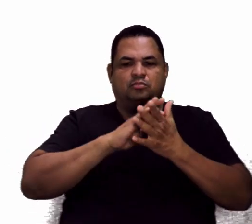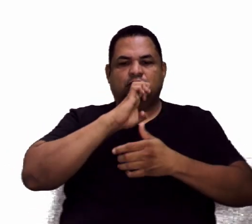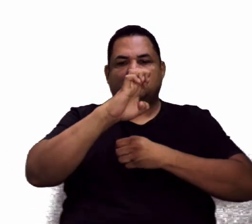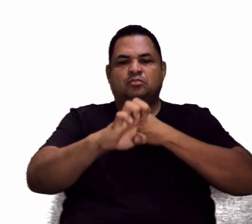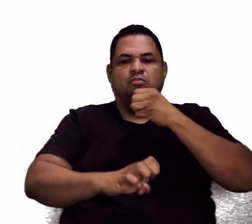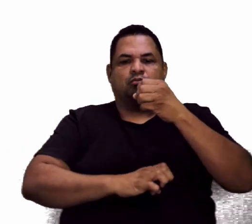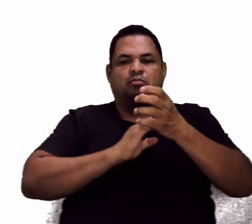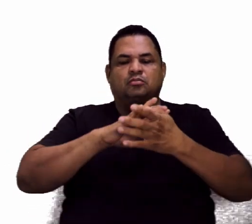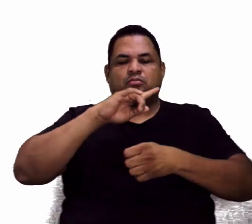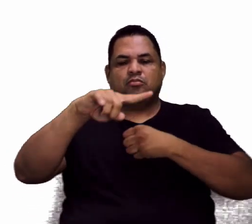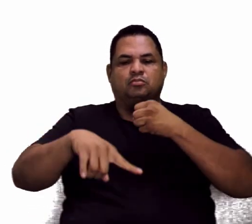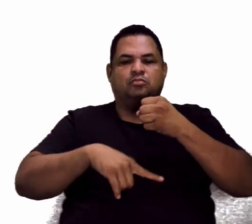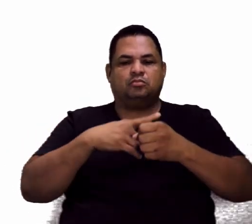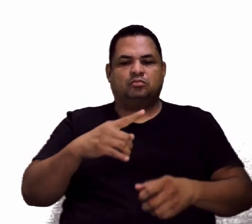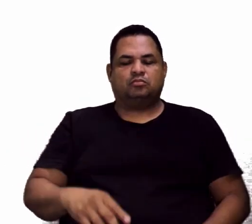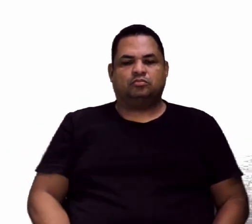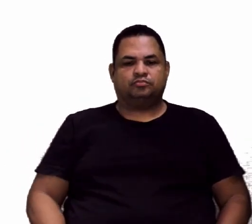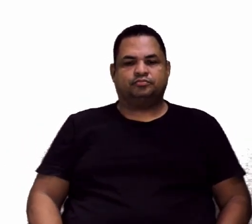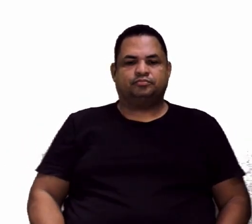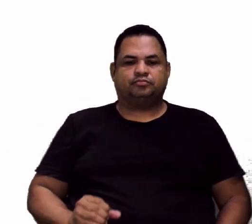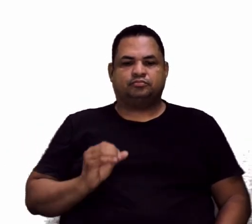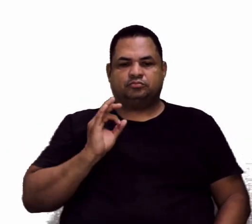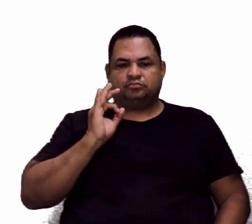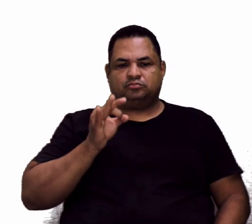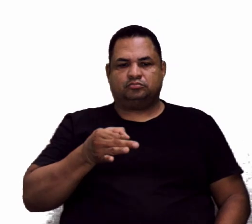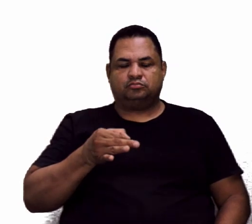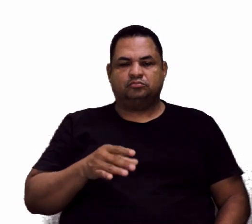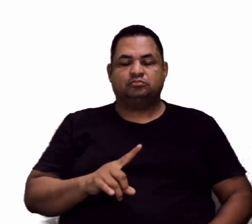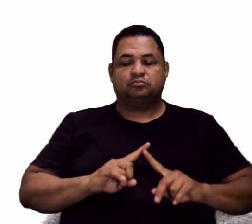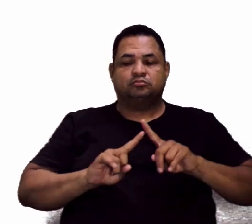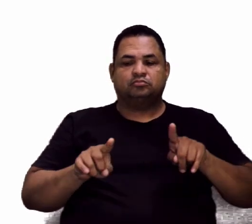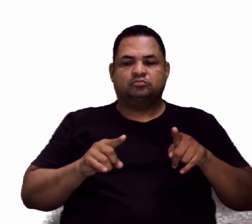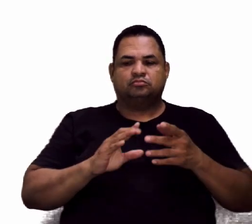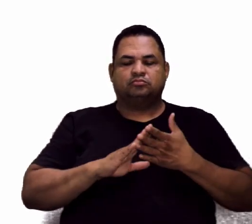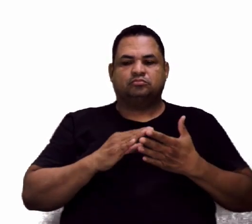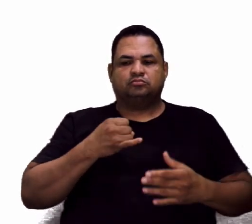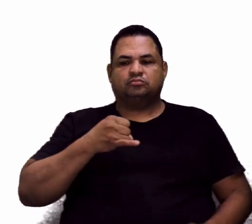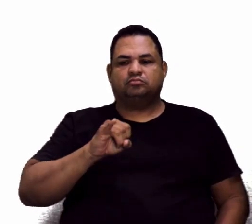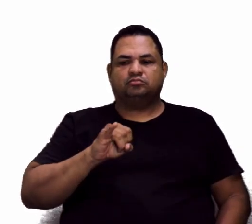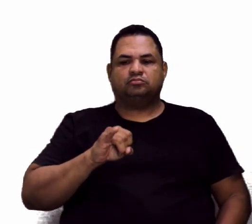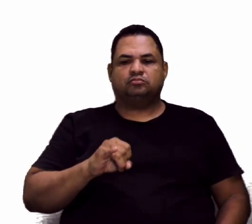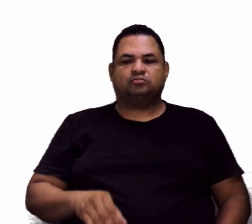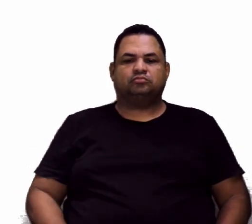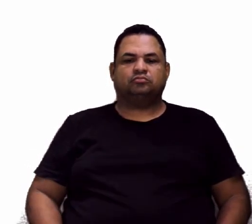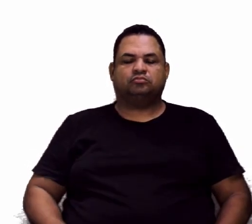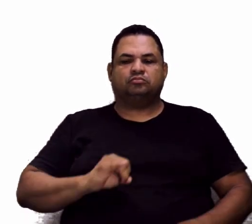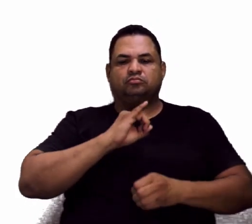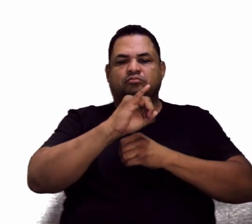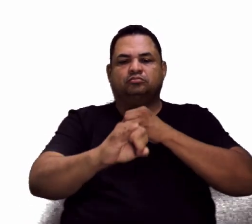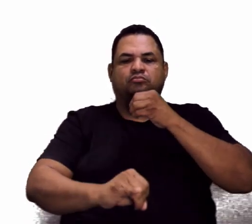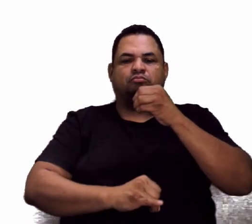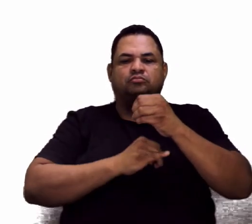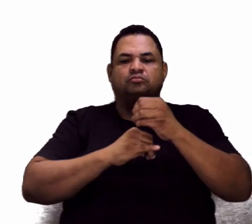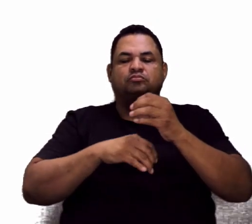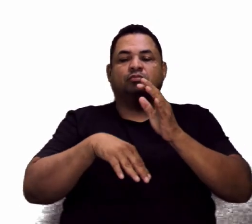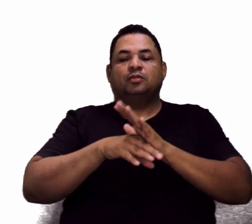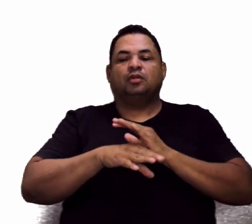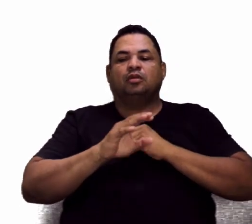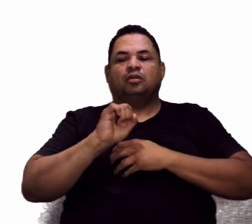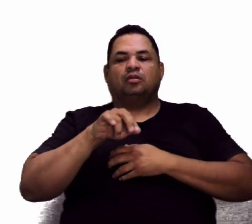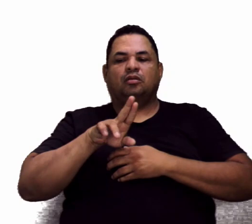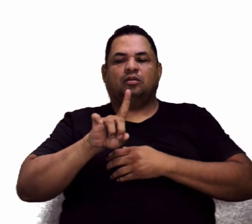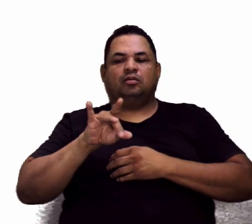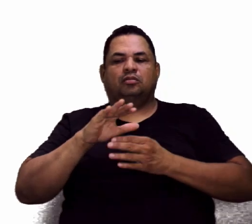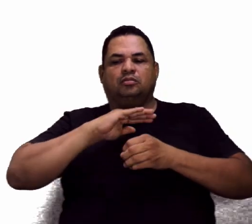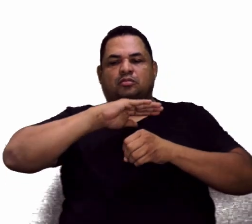elétrons daquele átomo neutro. Tá joia? Porém, se o íon for um ânion, você faz